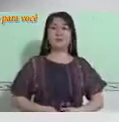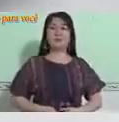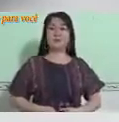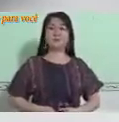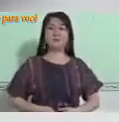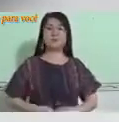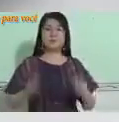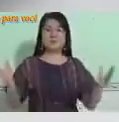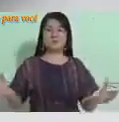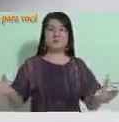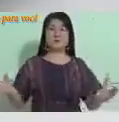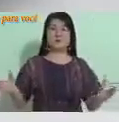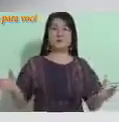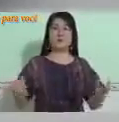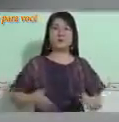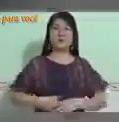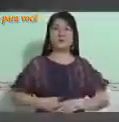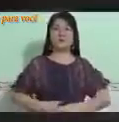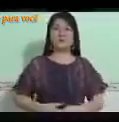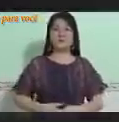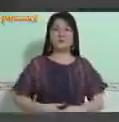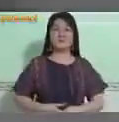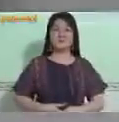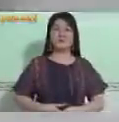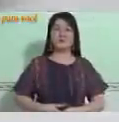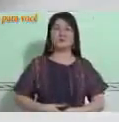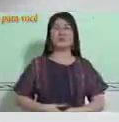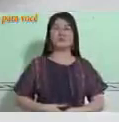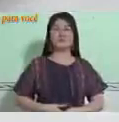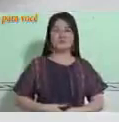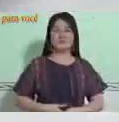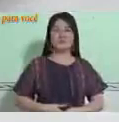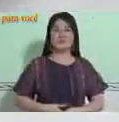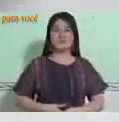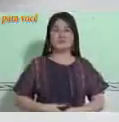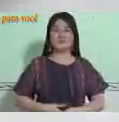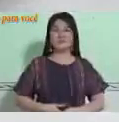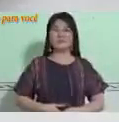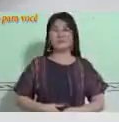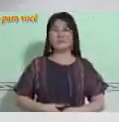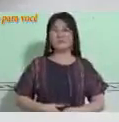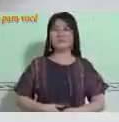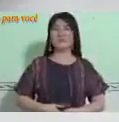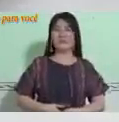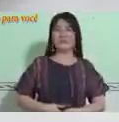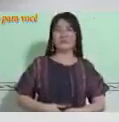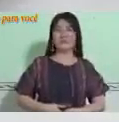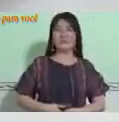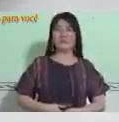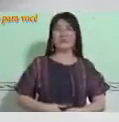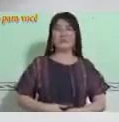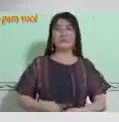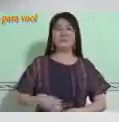Além disso, vírgula, é preciso ter precaução em utilizar este método em mulheres grávidas, vírgula, e pessoas que estejam